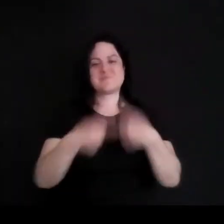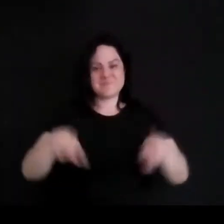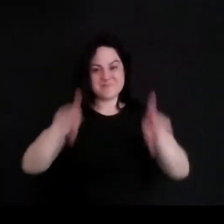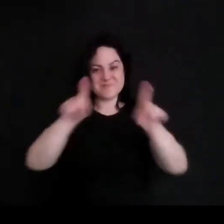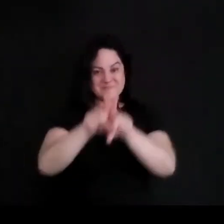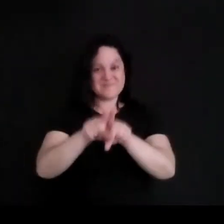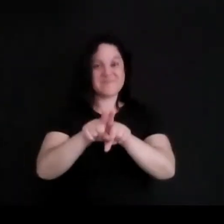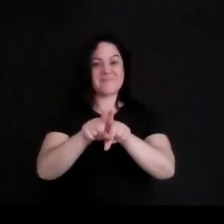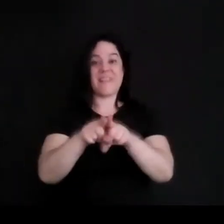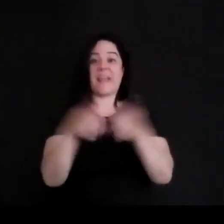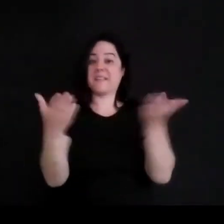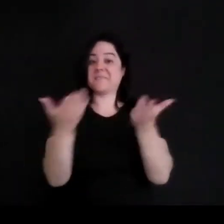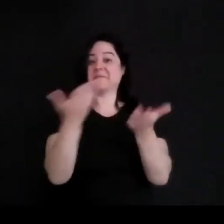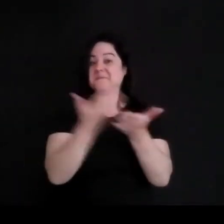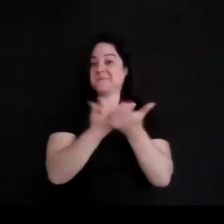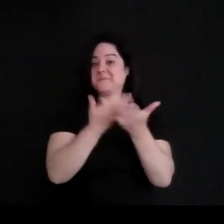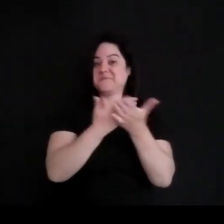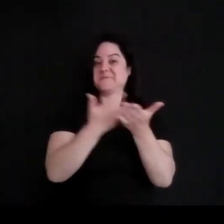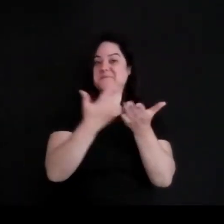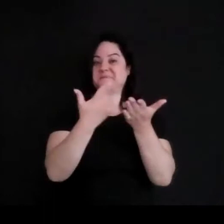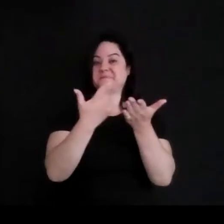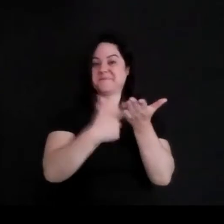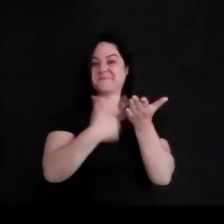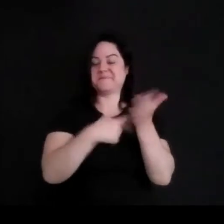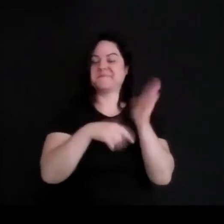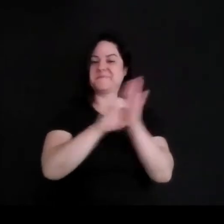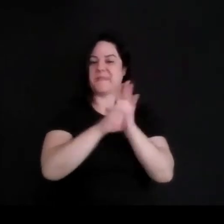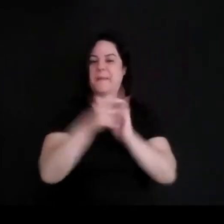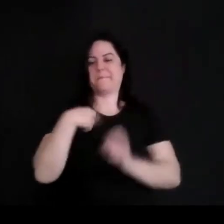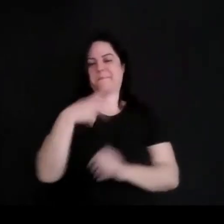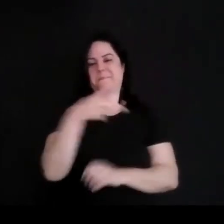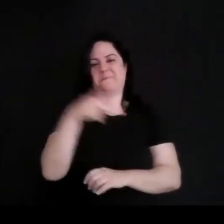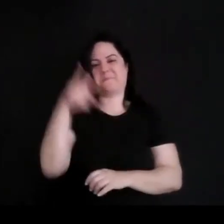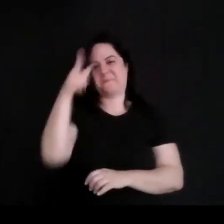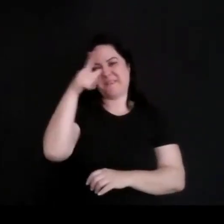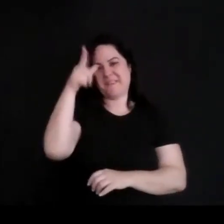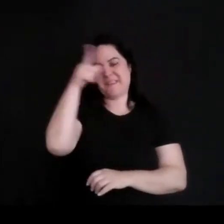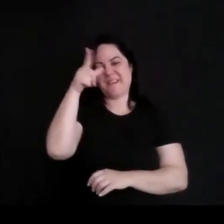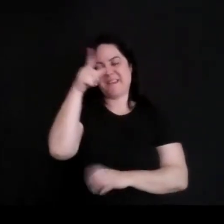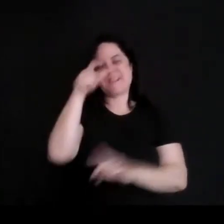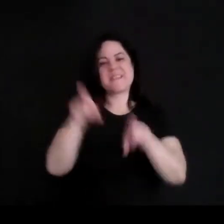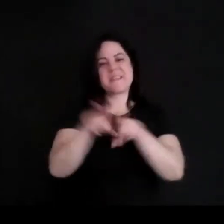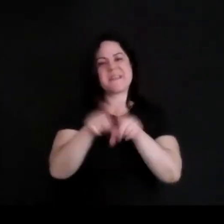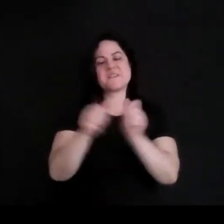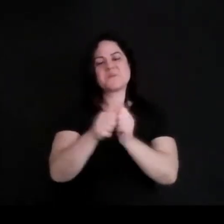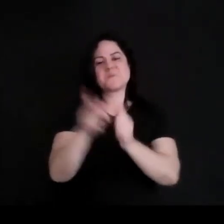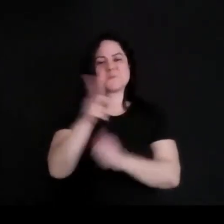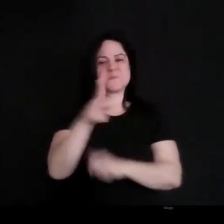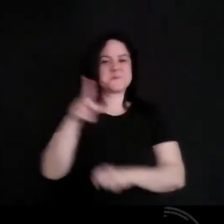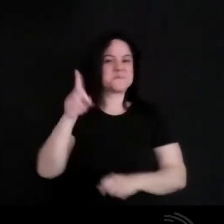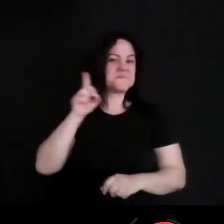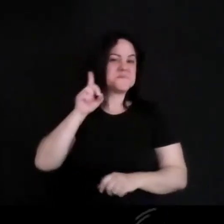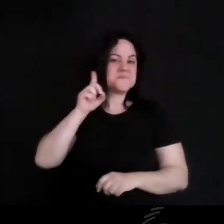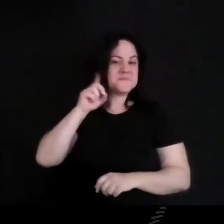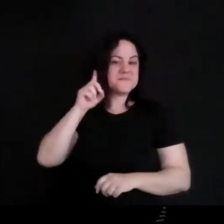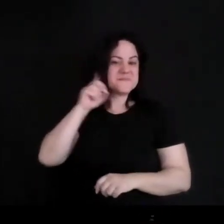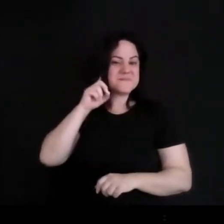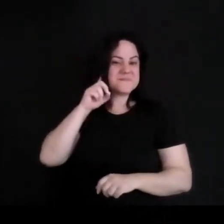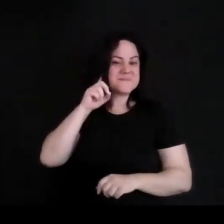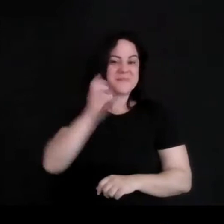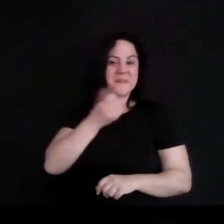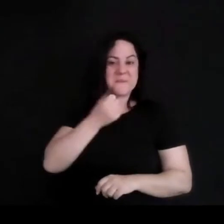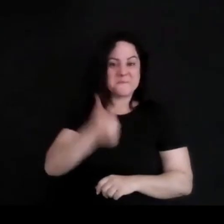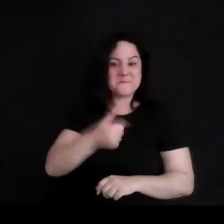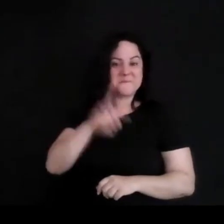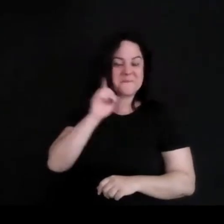Voltamos para o estudo do livro de Êxodo. Eu, professor Leclerc, e aqui ao meu lado, a professora Daniele. Como é que está, Daniele? Tudo